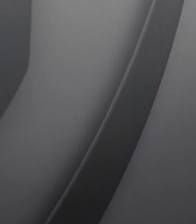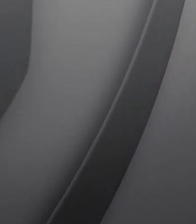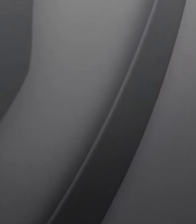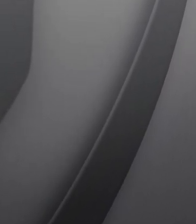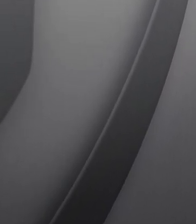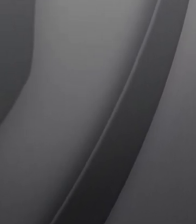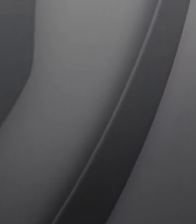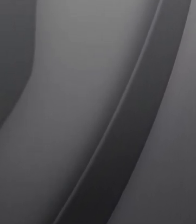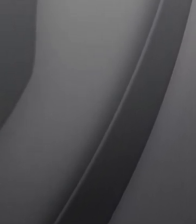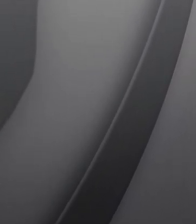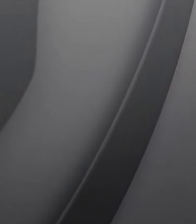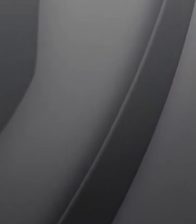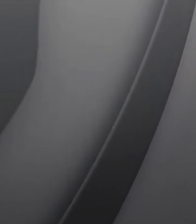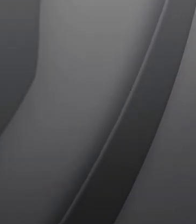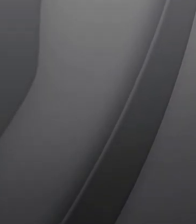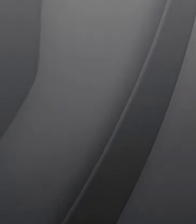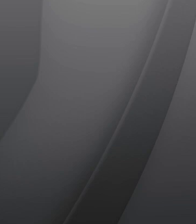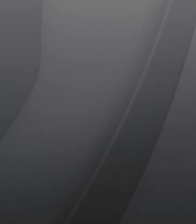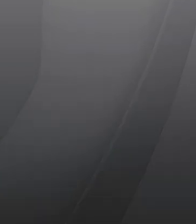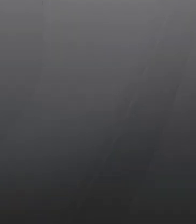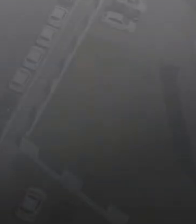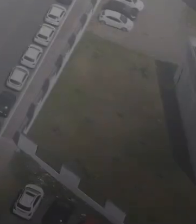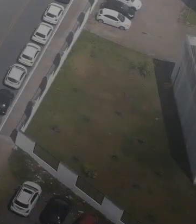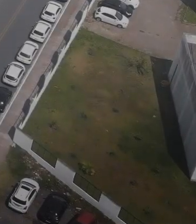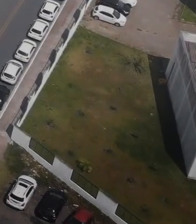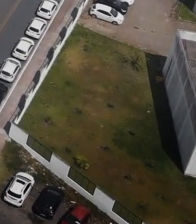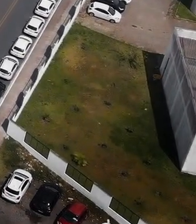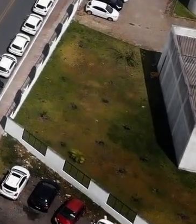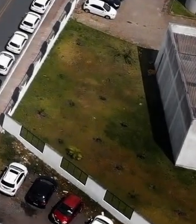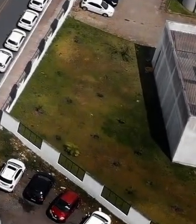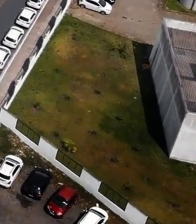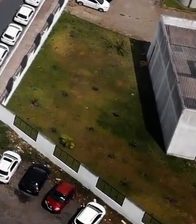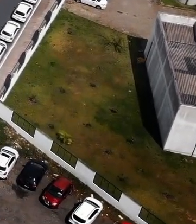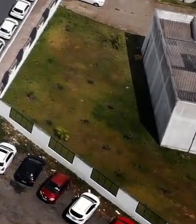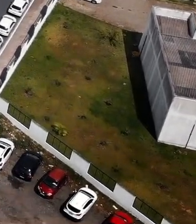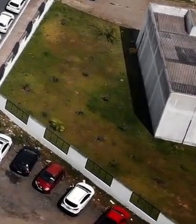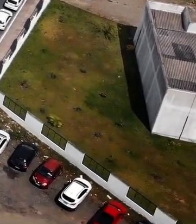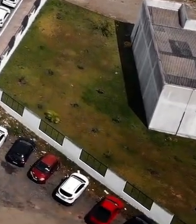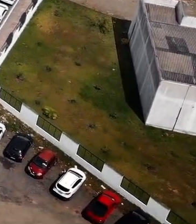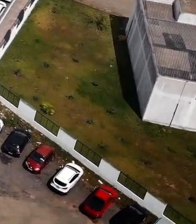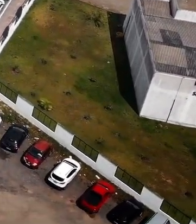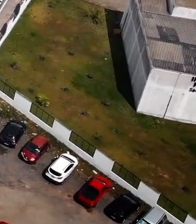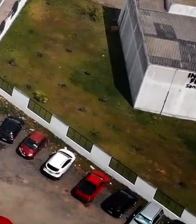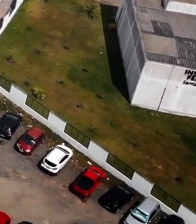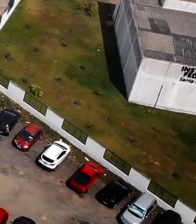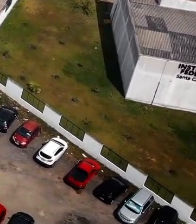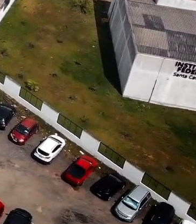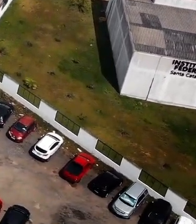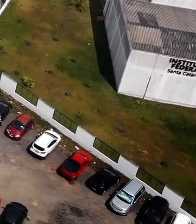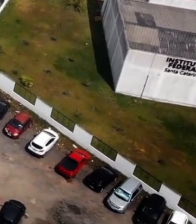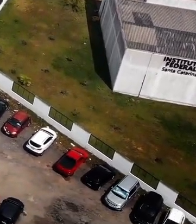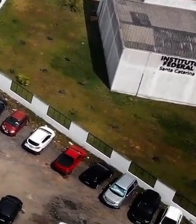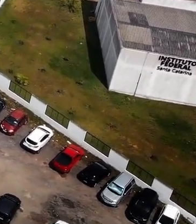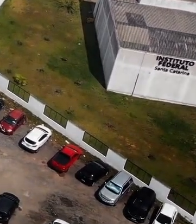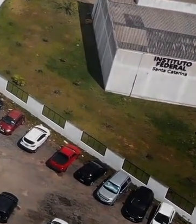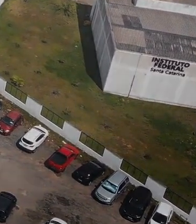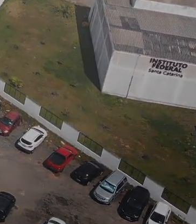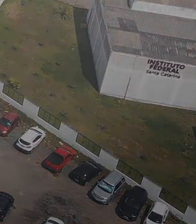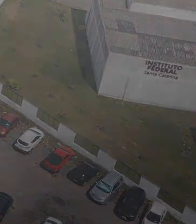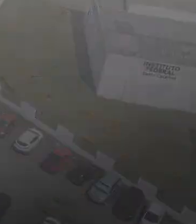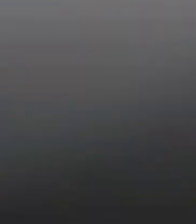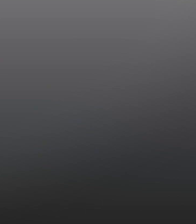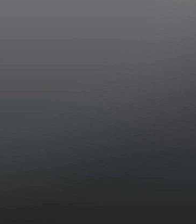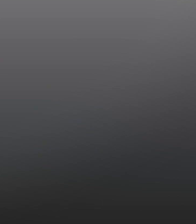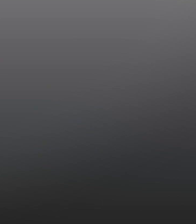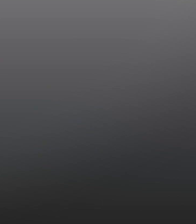Instagram e também no x acompanhe todo o conteúdo do poder legislativo nas redes